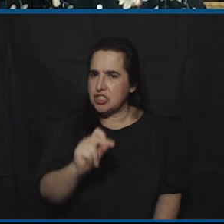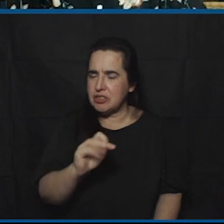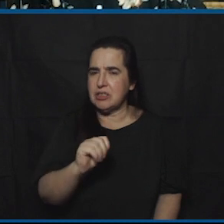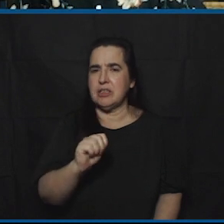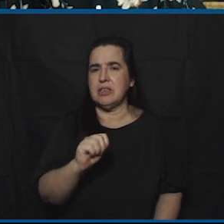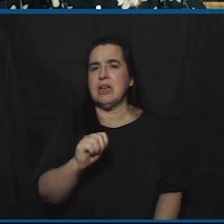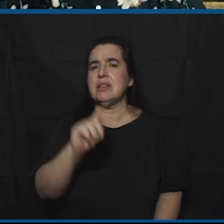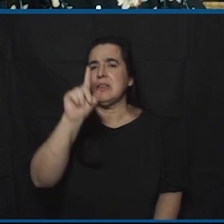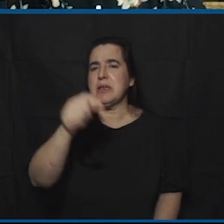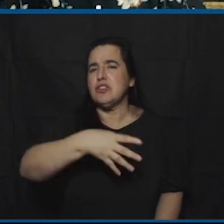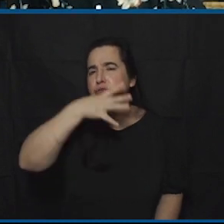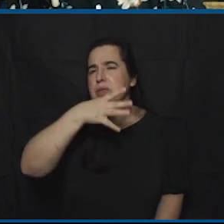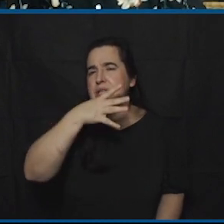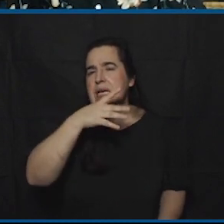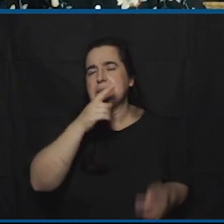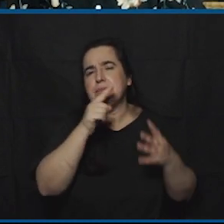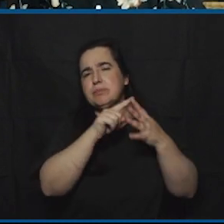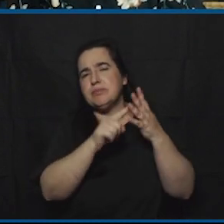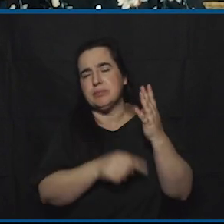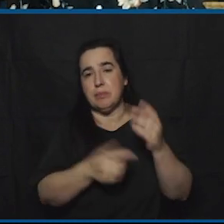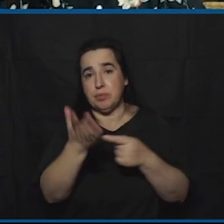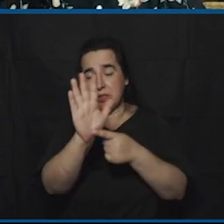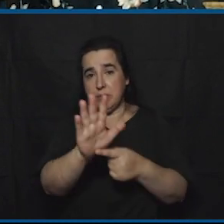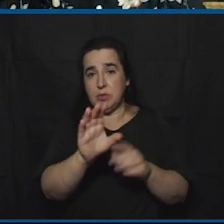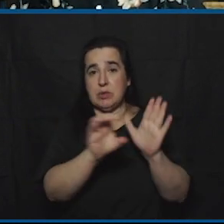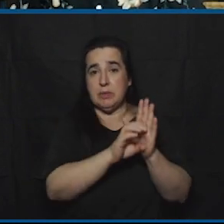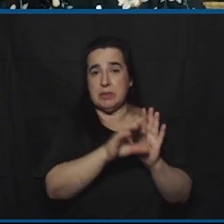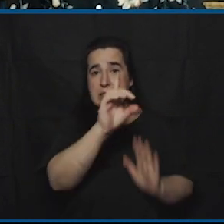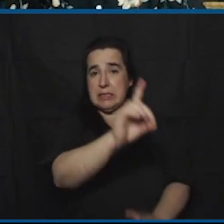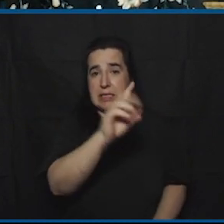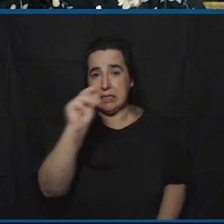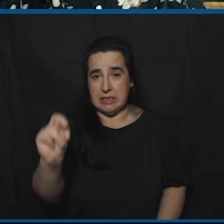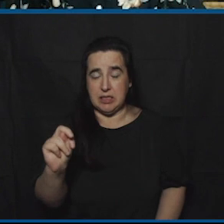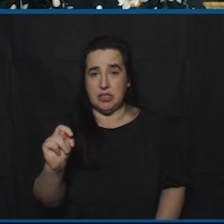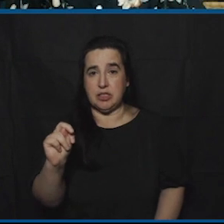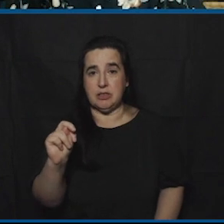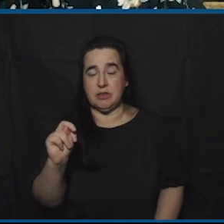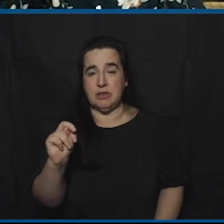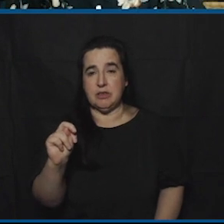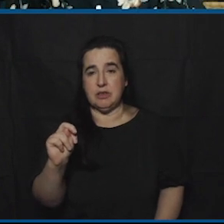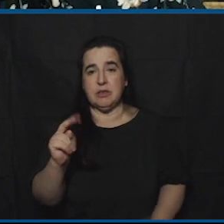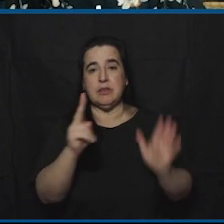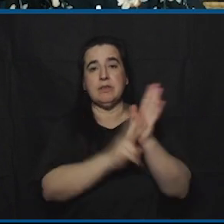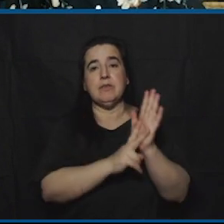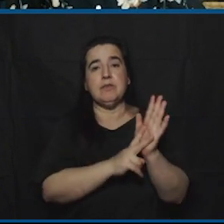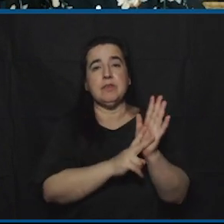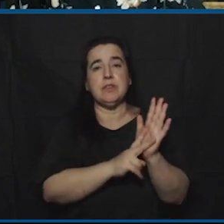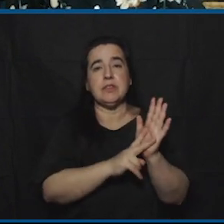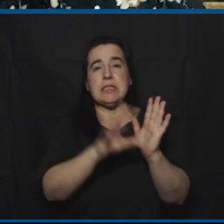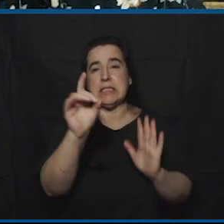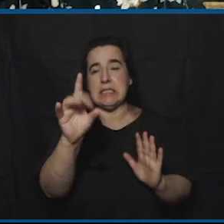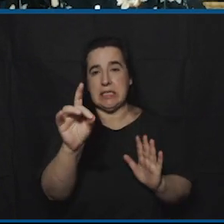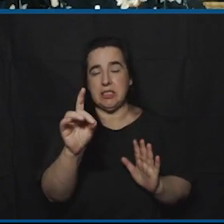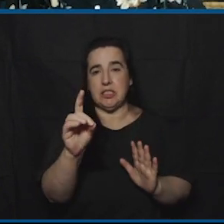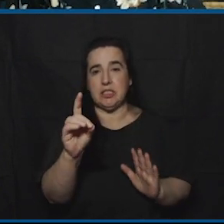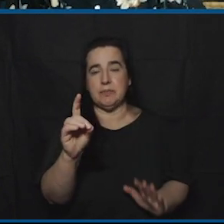outras explicações em relação a isto. Por exemplo, no capítulo 63 e no versículo